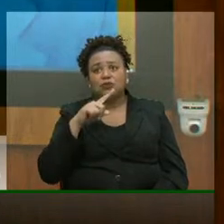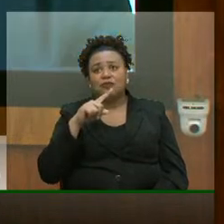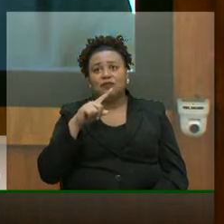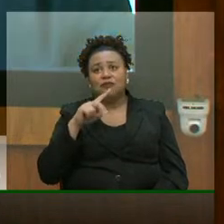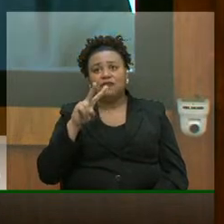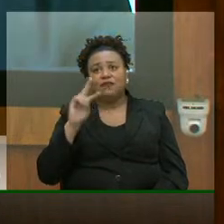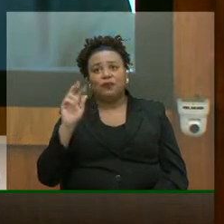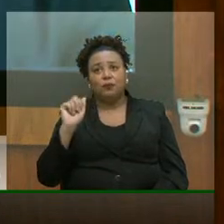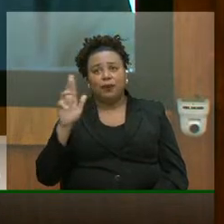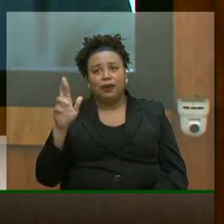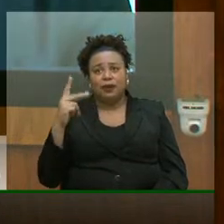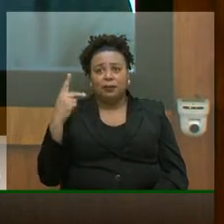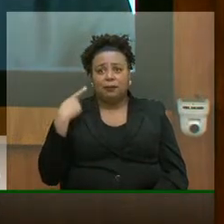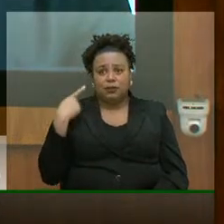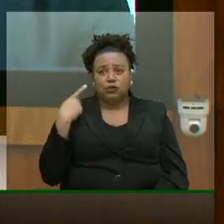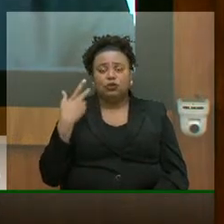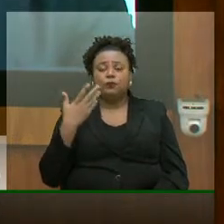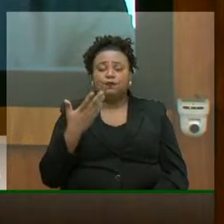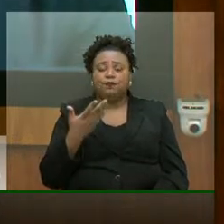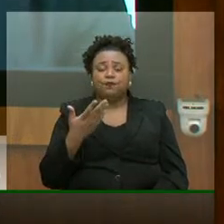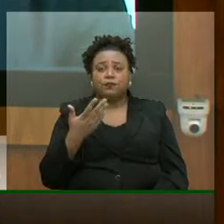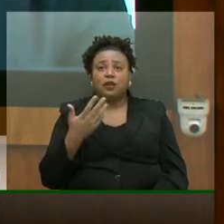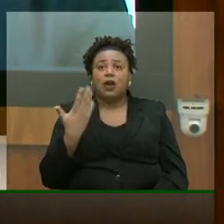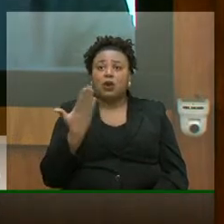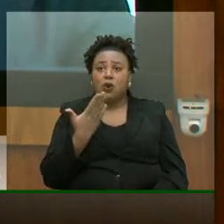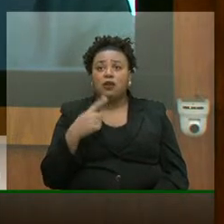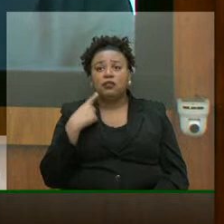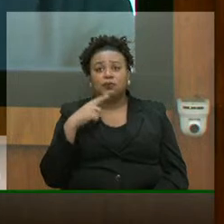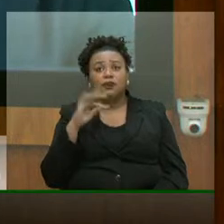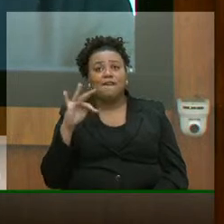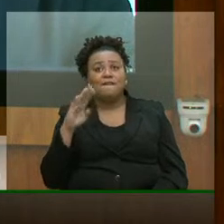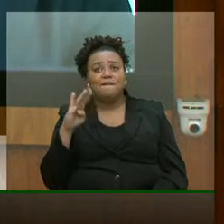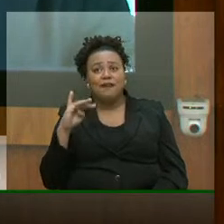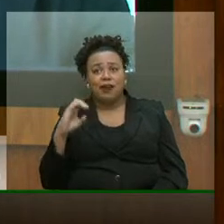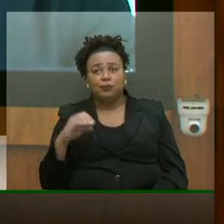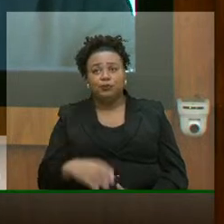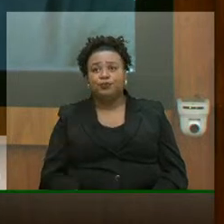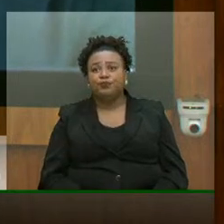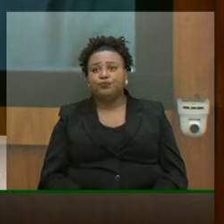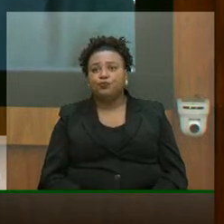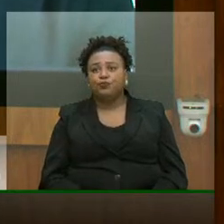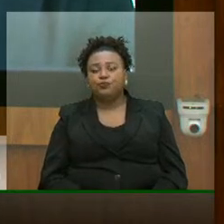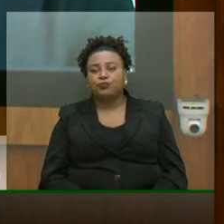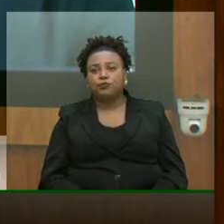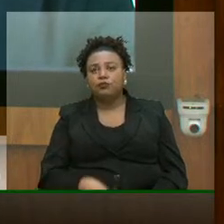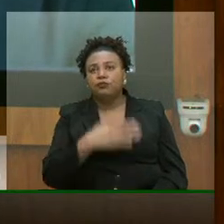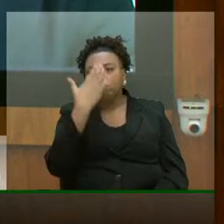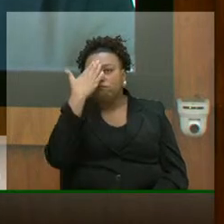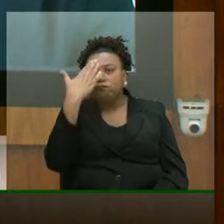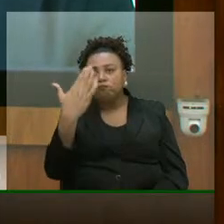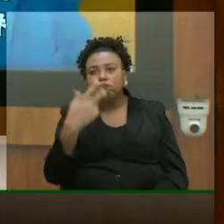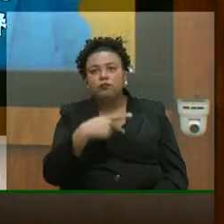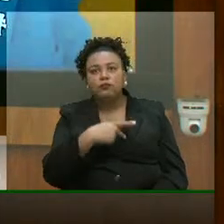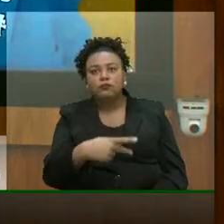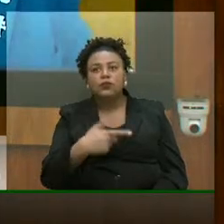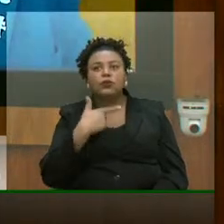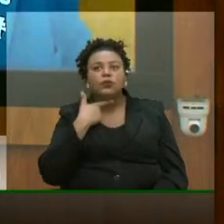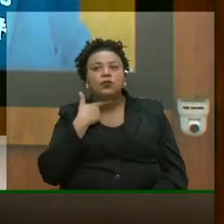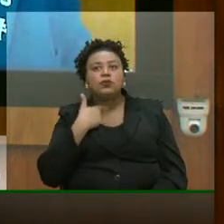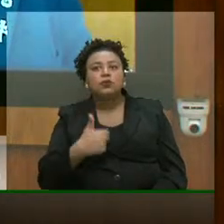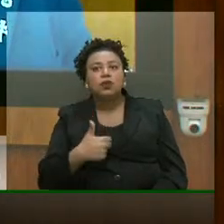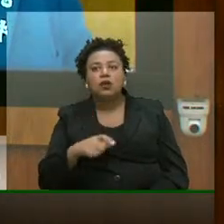do MDB. Deputado Fábio Osterman pelo Partido Novo, com a palavra. Obrigado, senhor presidente. Eu